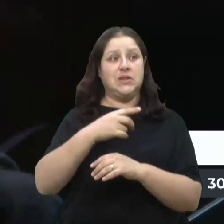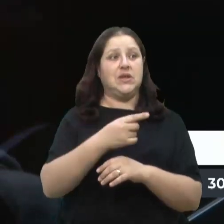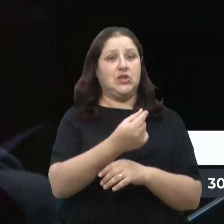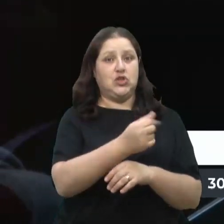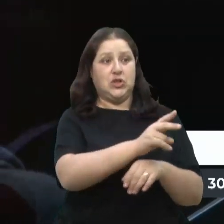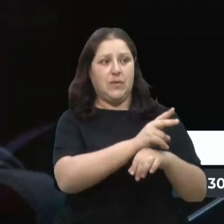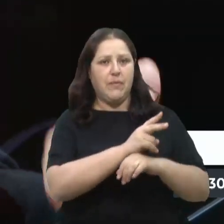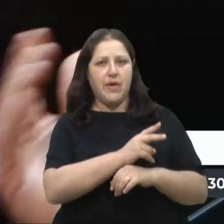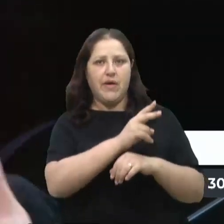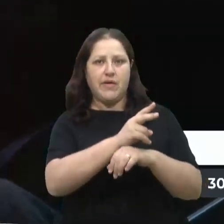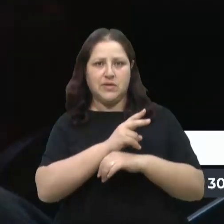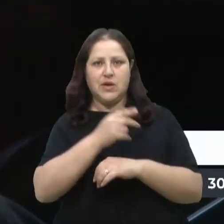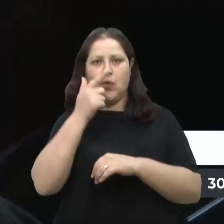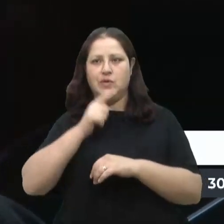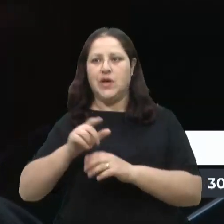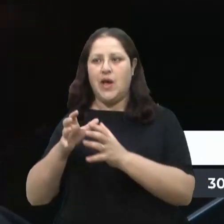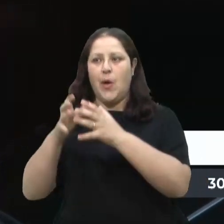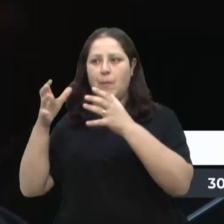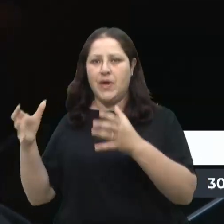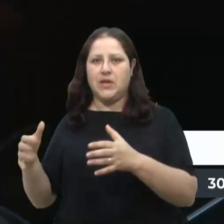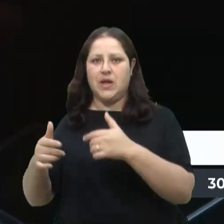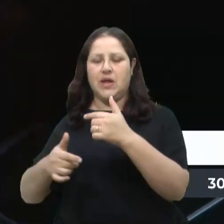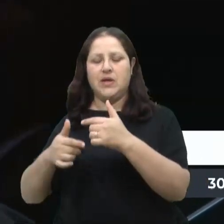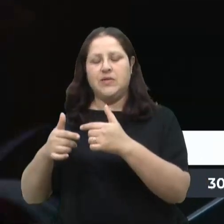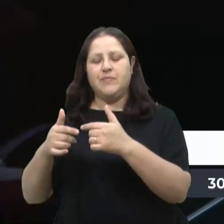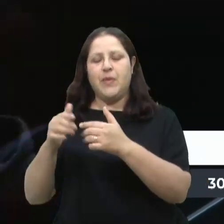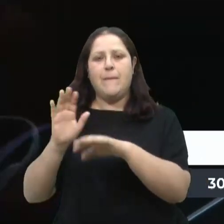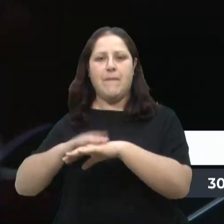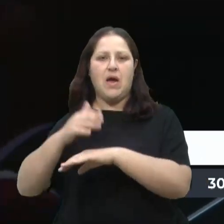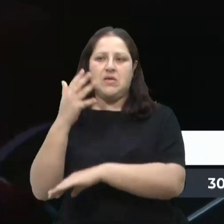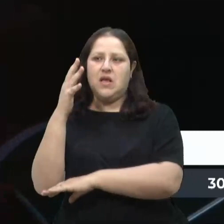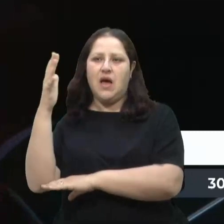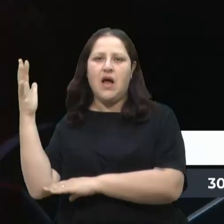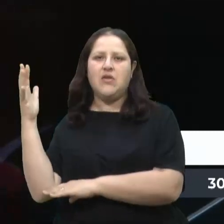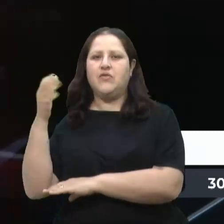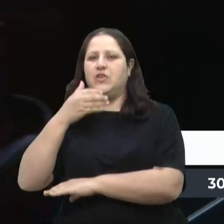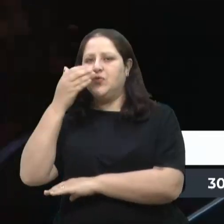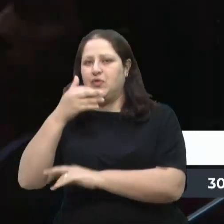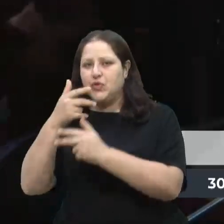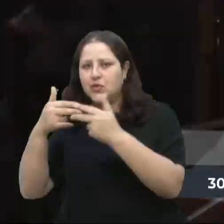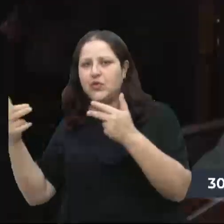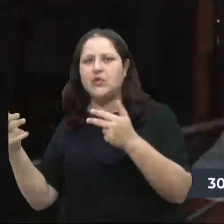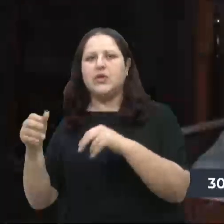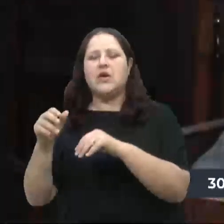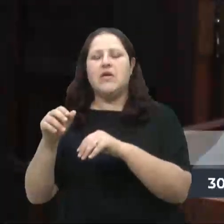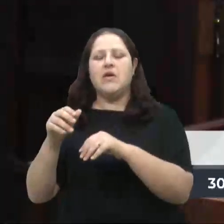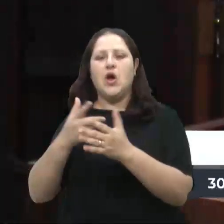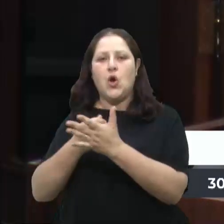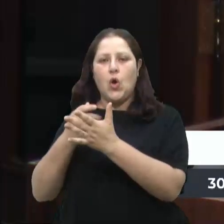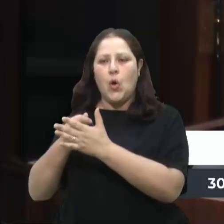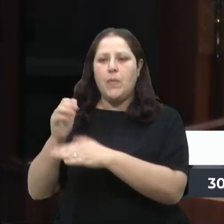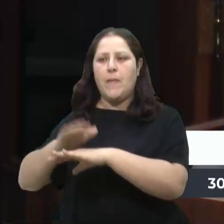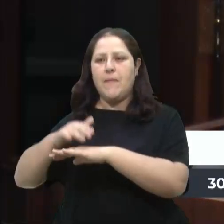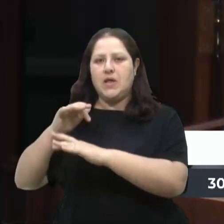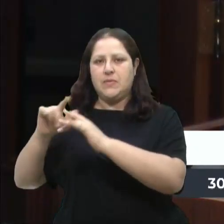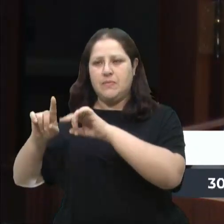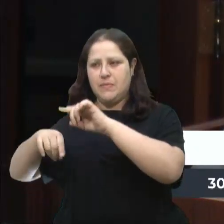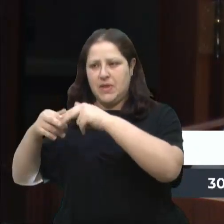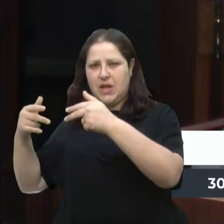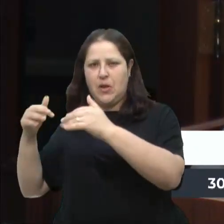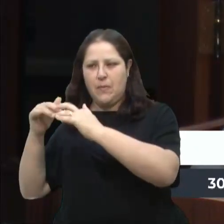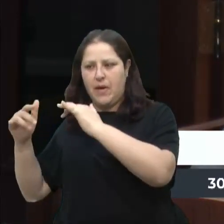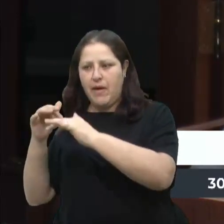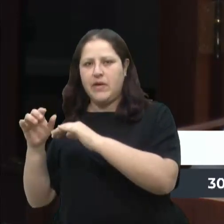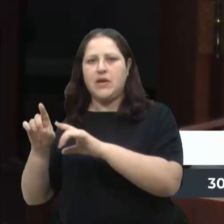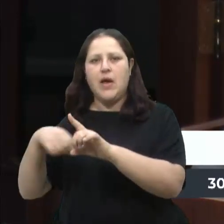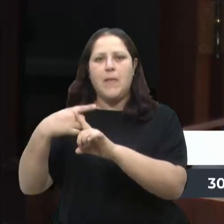para poder ampliar, né, os seus pomares, ampliar os seus equipamentos e ampliar as suas câmaras frias para poder,